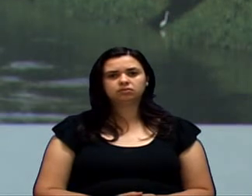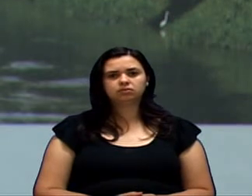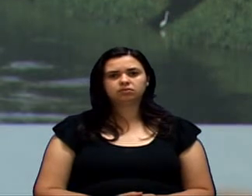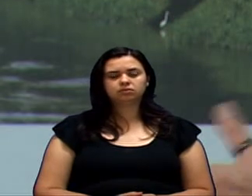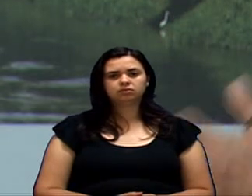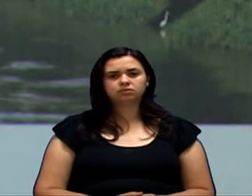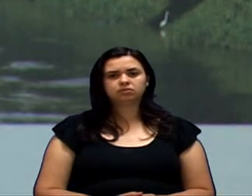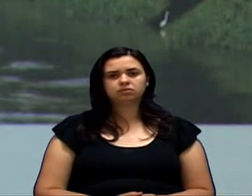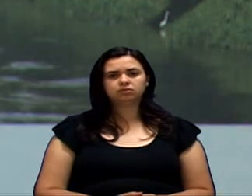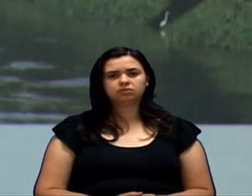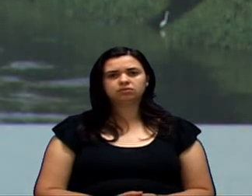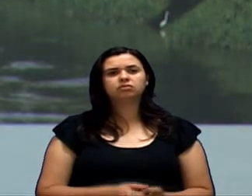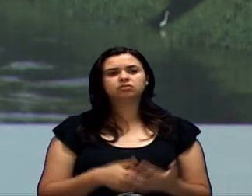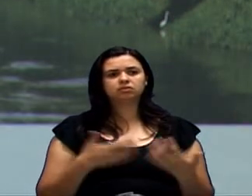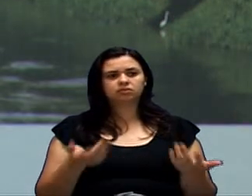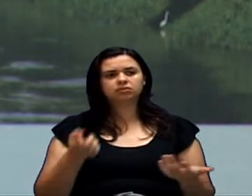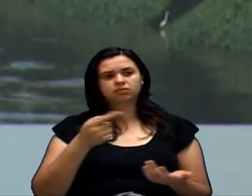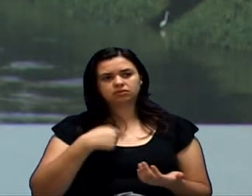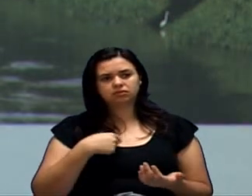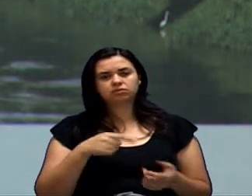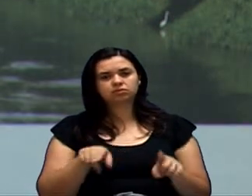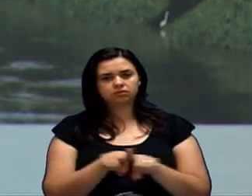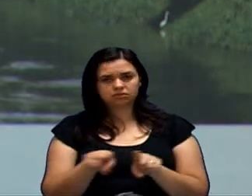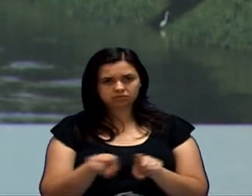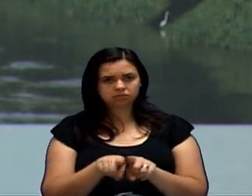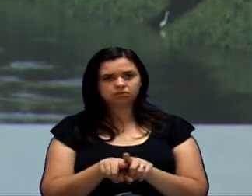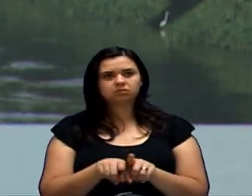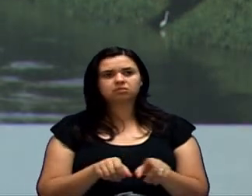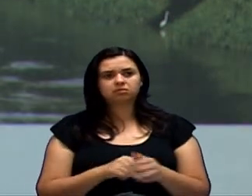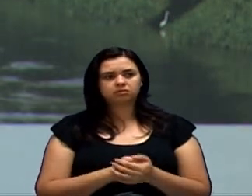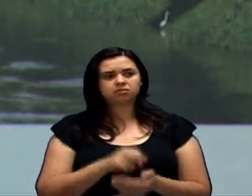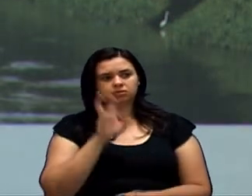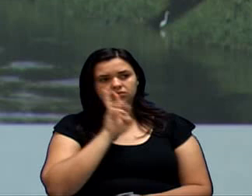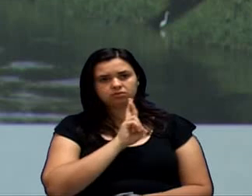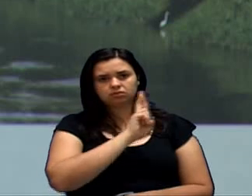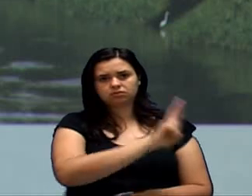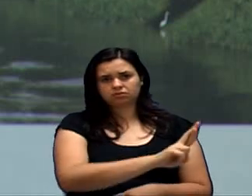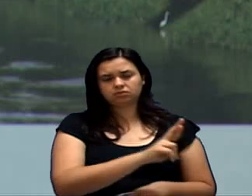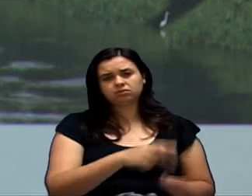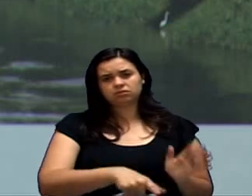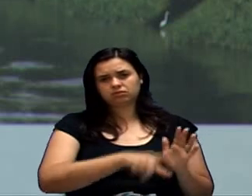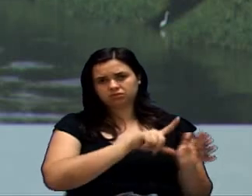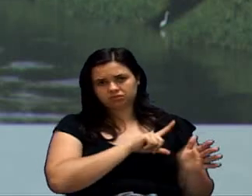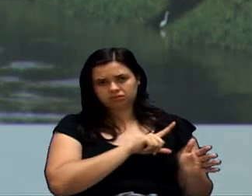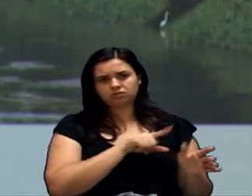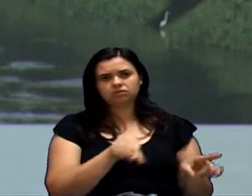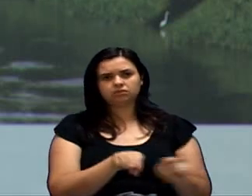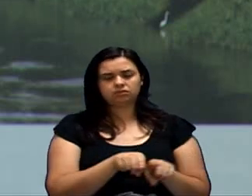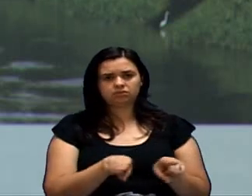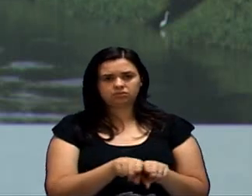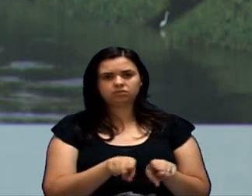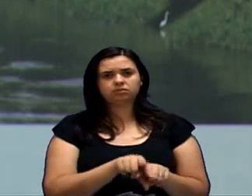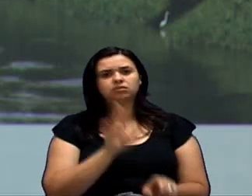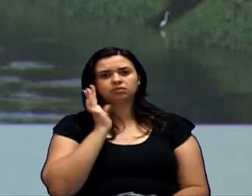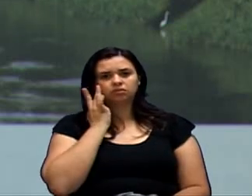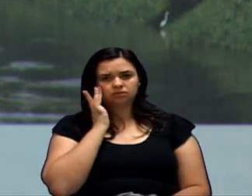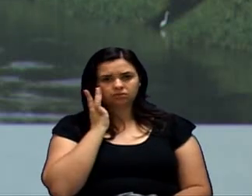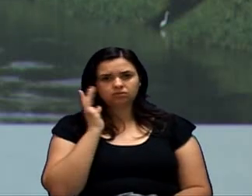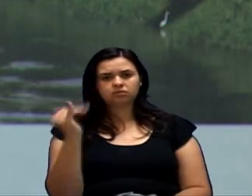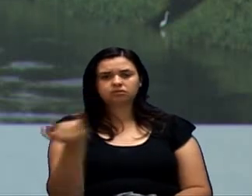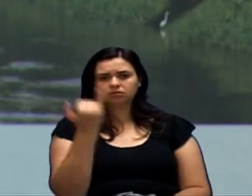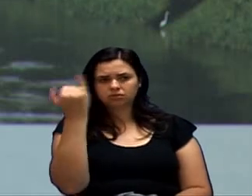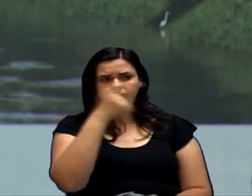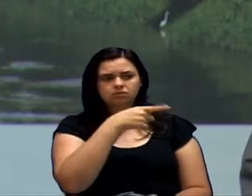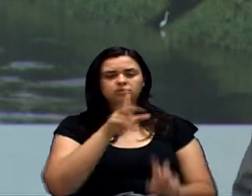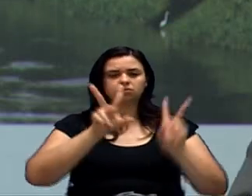Não, então, mas daí eu tomo a liberdade também de respondê-lo antecipadamente também. Acho super importante se levantar essa